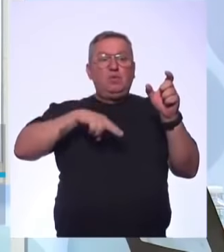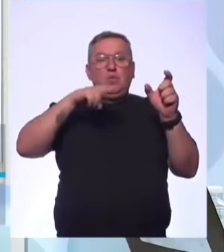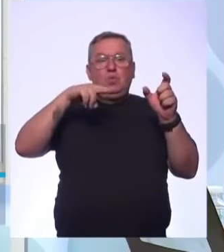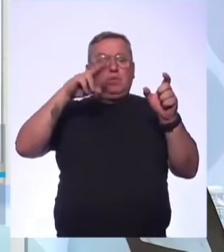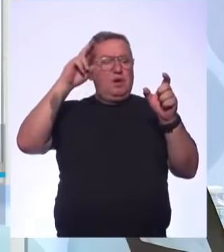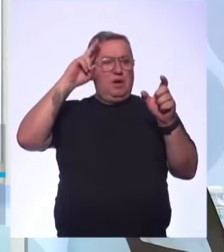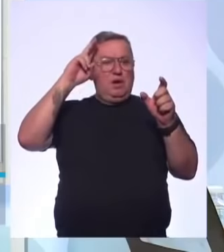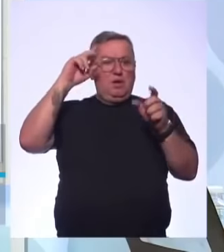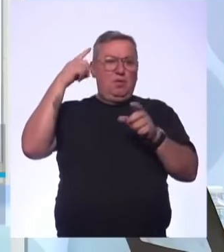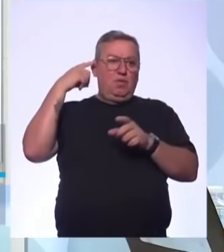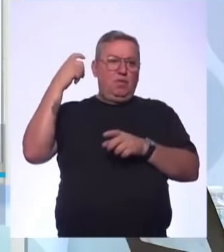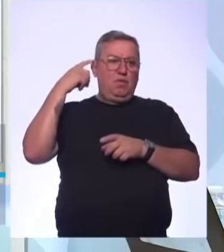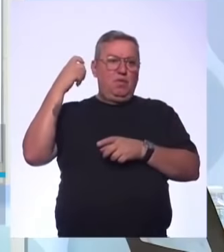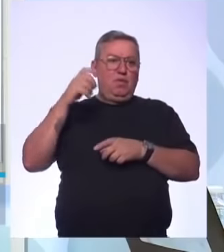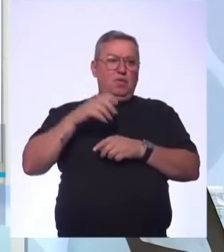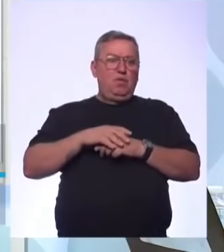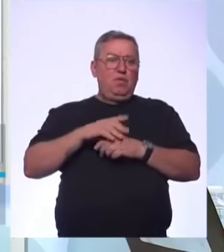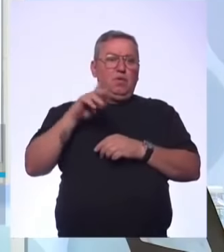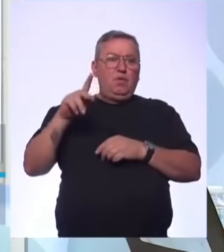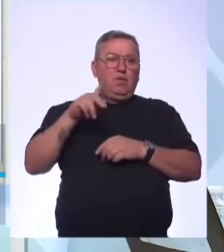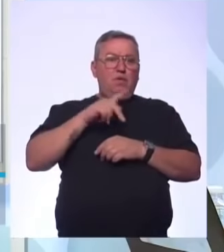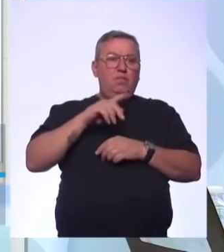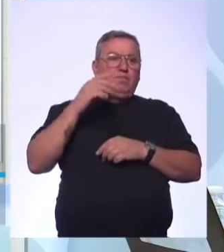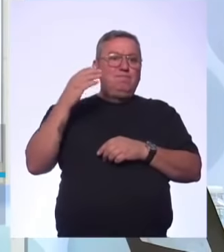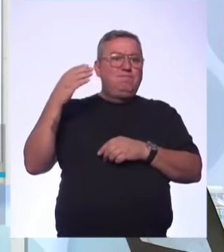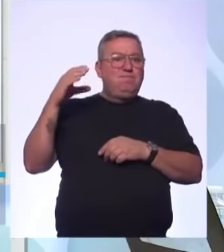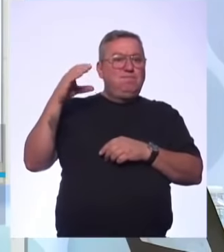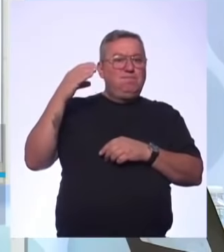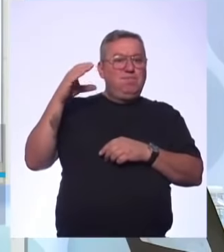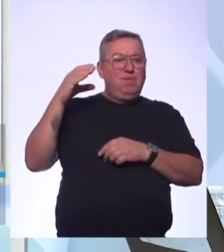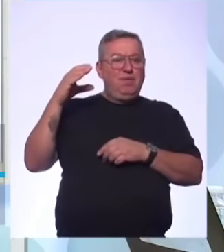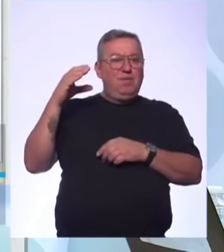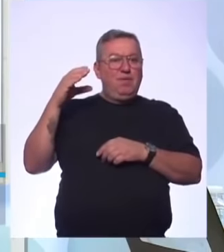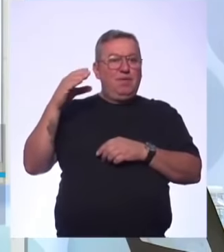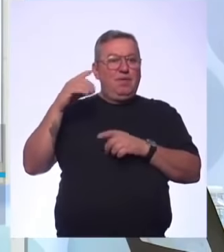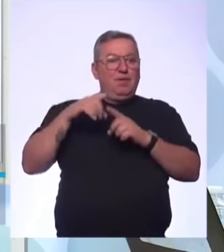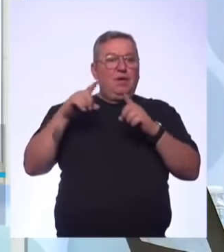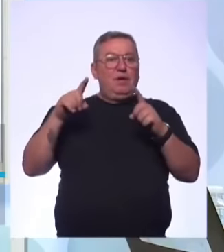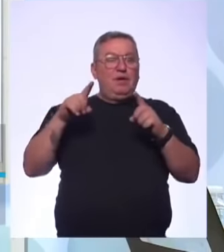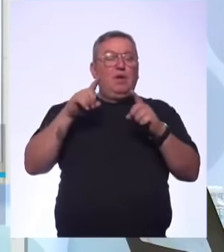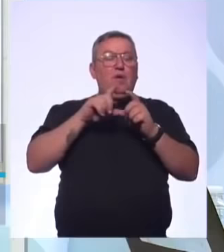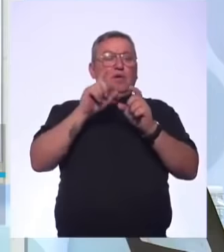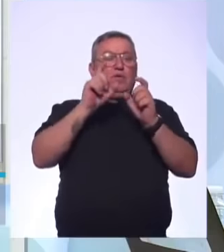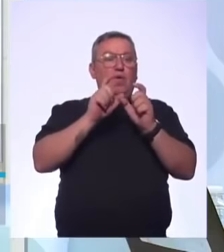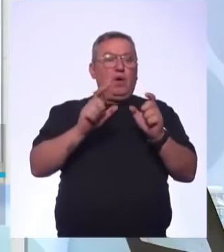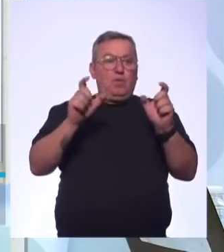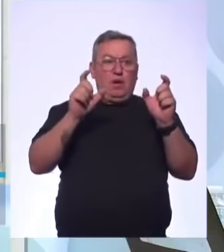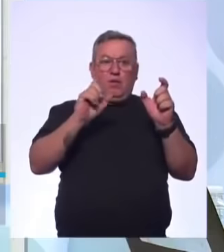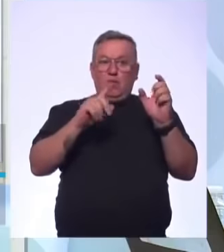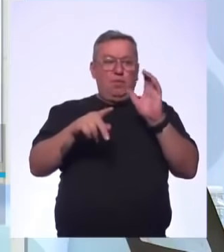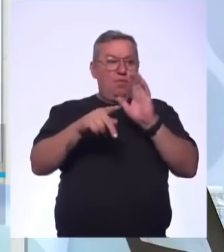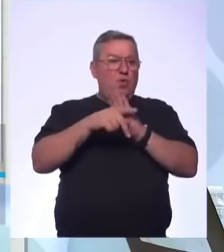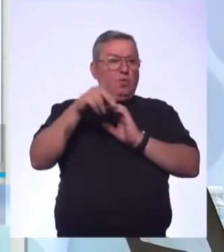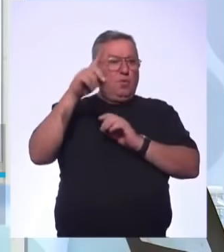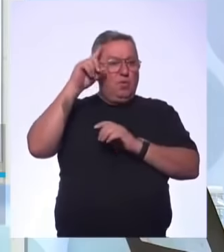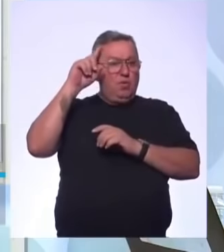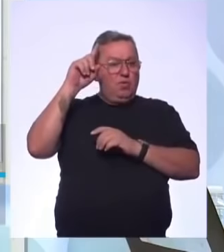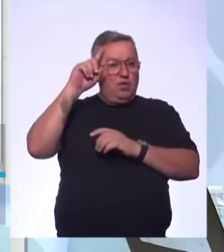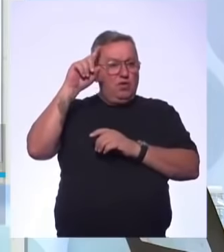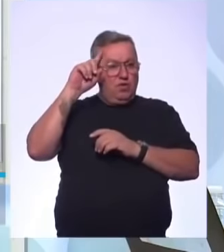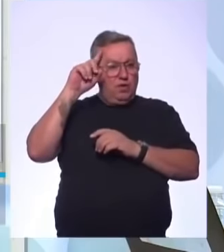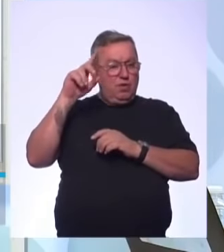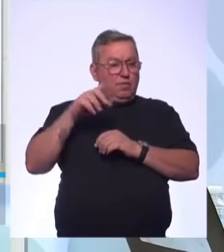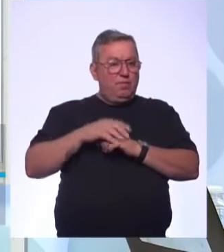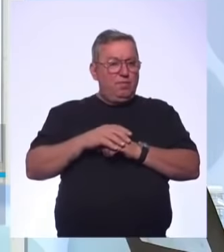som, né? Por exemplo, eu não sou professora de ciências, eu não trabalho. E esse vocabulário não é o vocabulário do meu dia a dia. Eu tive que